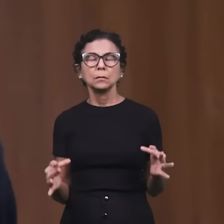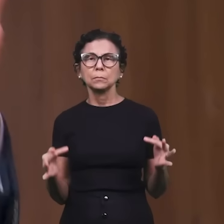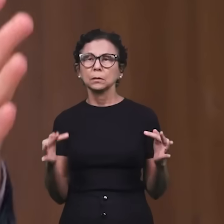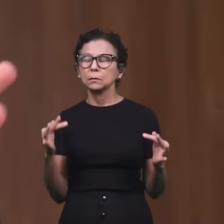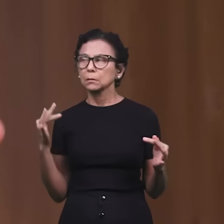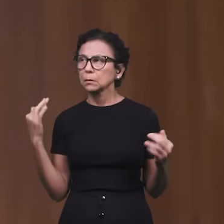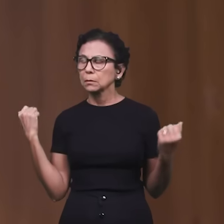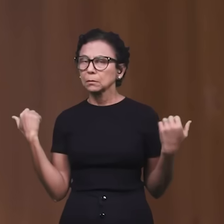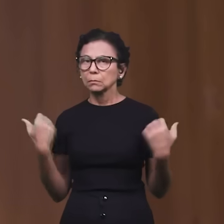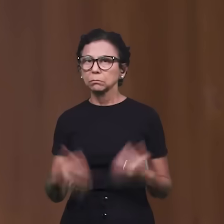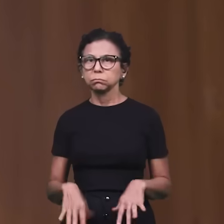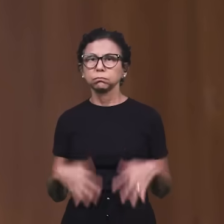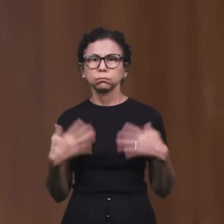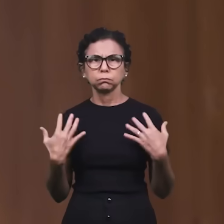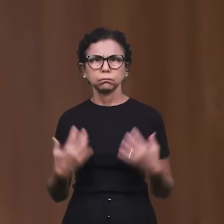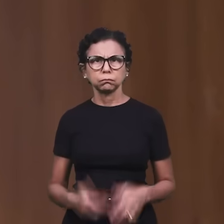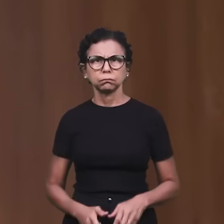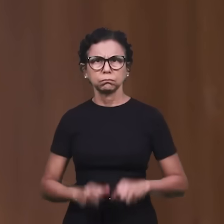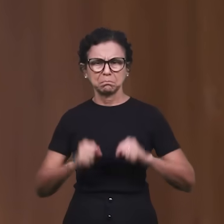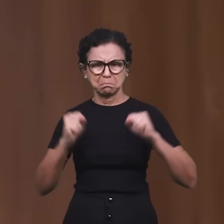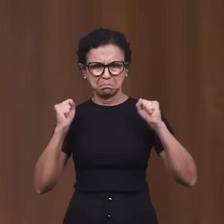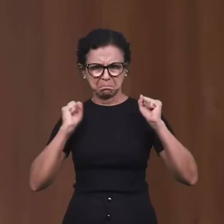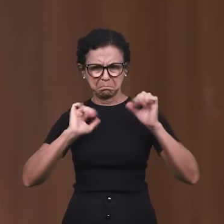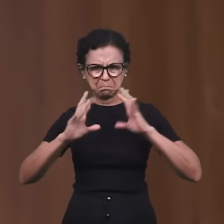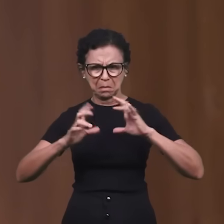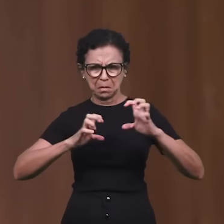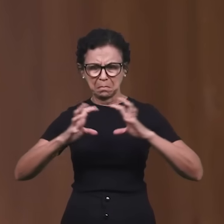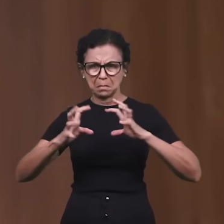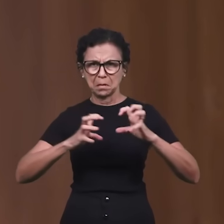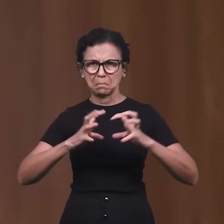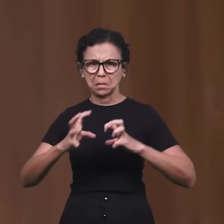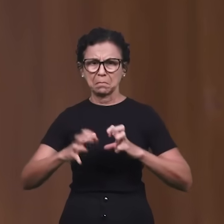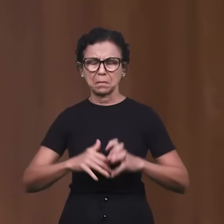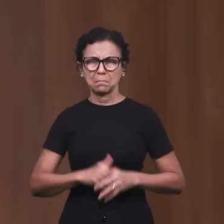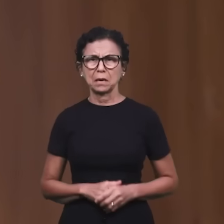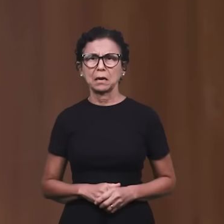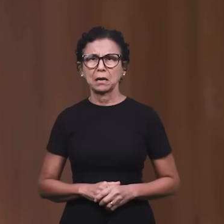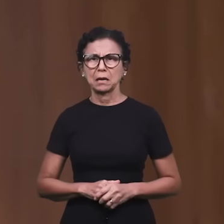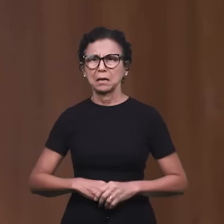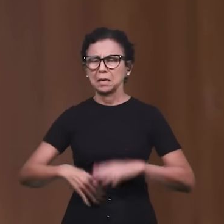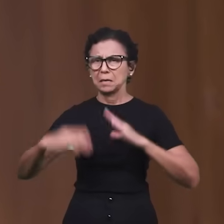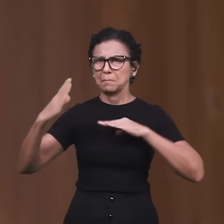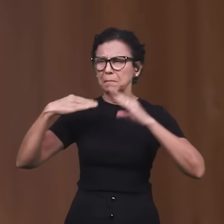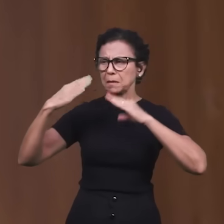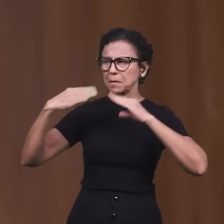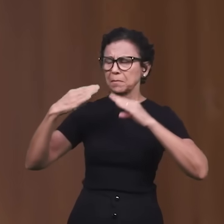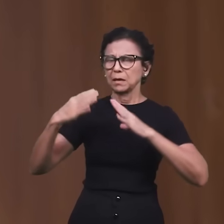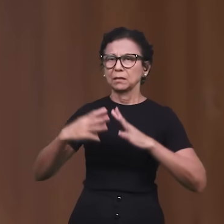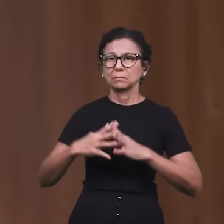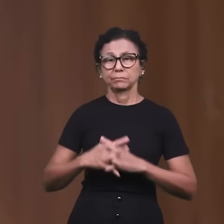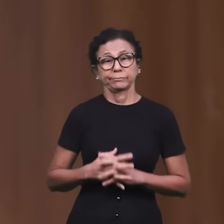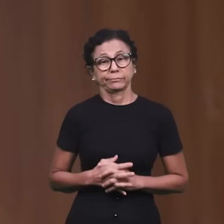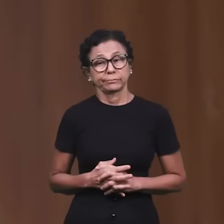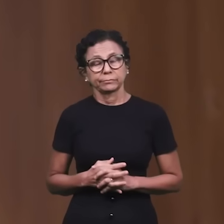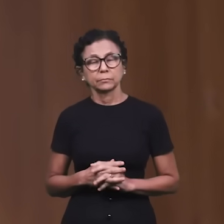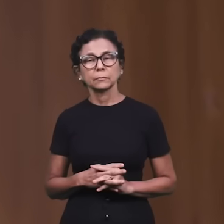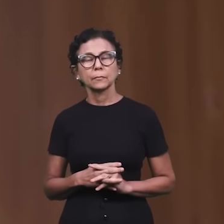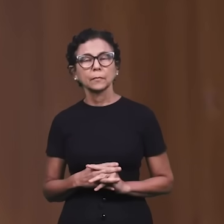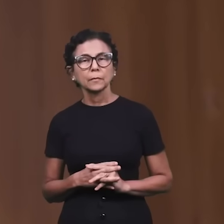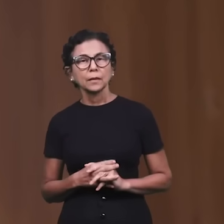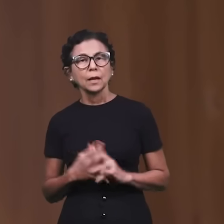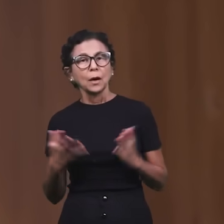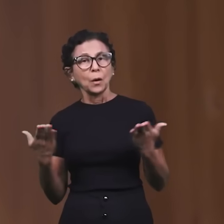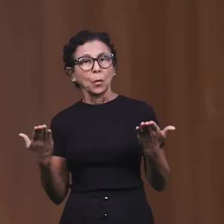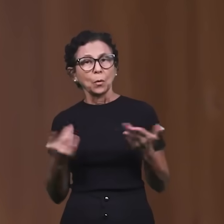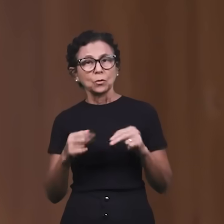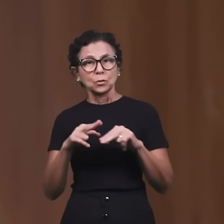uma fogueira se acender. Não é? Muito boa a Então, palavra. hoje o programa, nós sempre estamos aqui para,